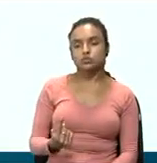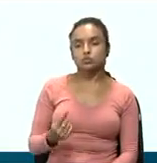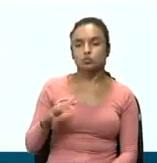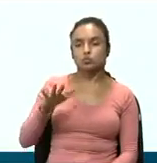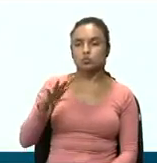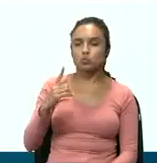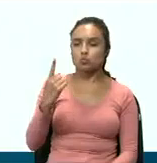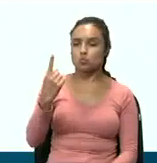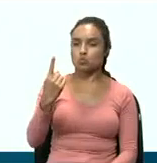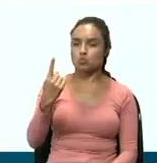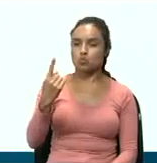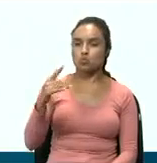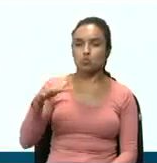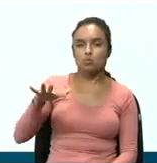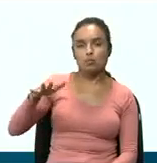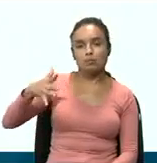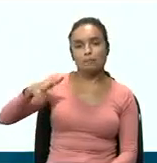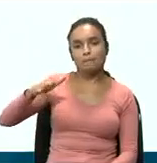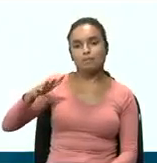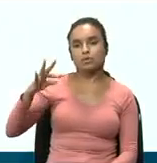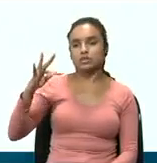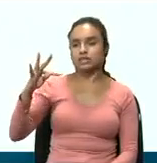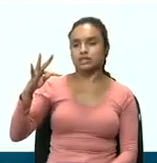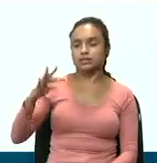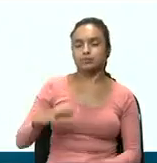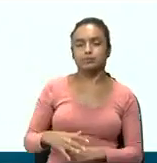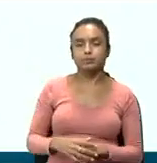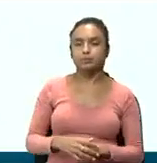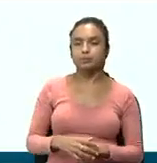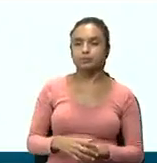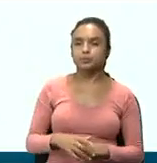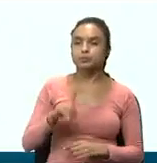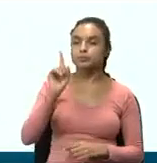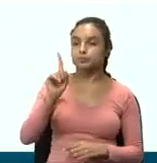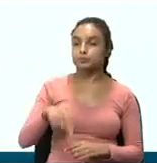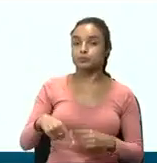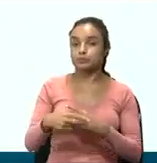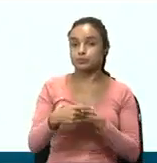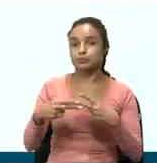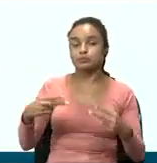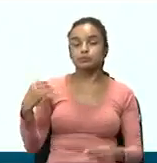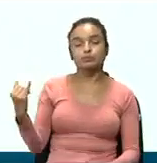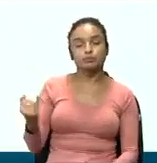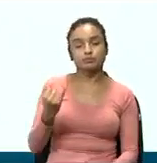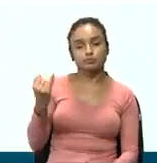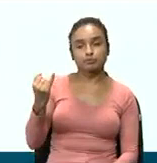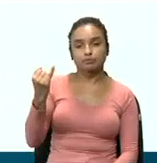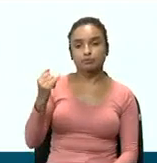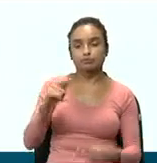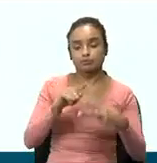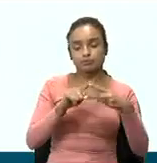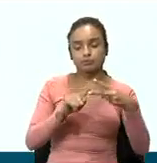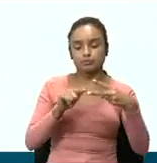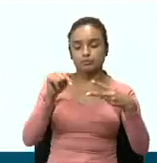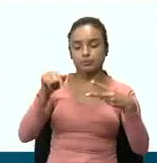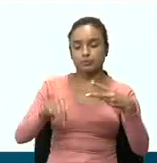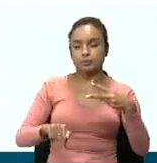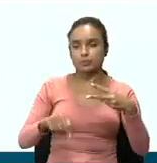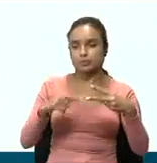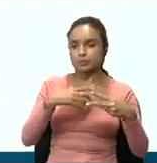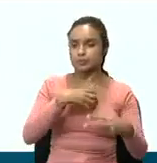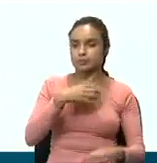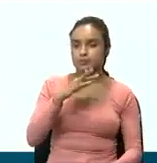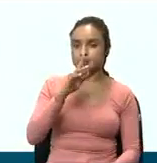1 e t, ok? Isso é algo que está acontecendo com nossa